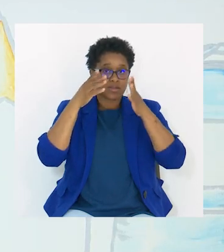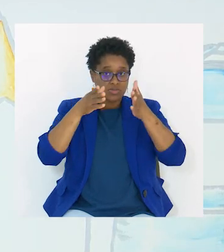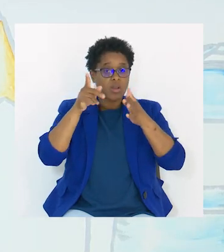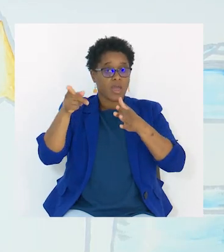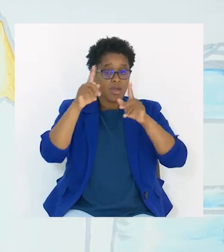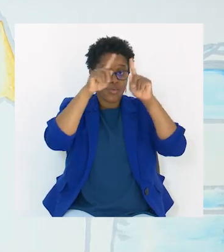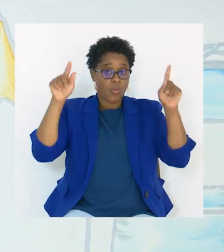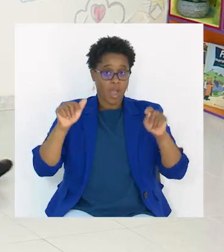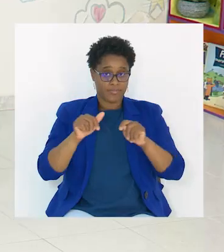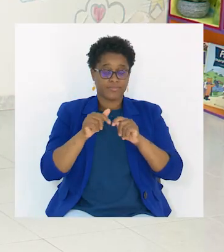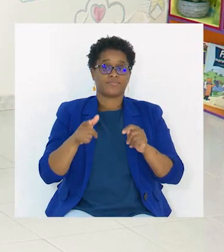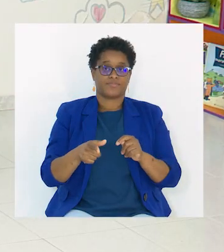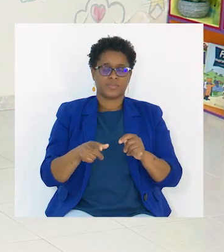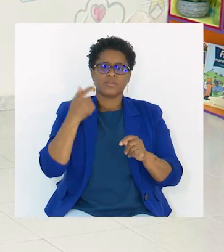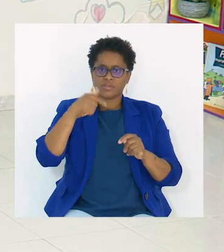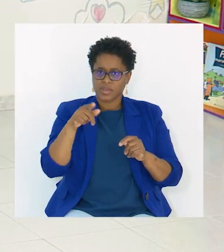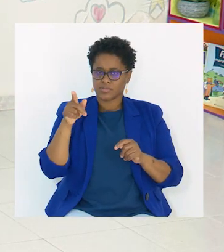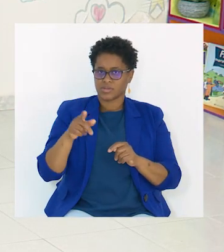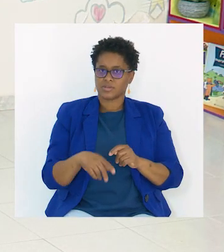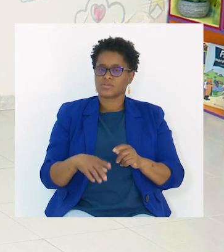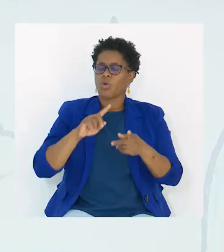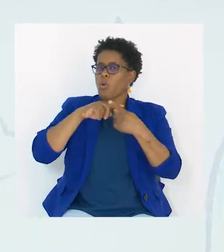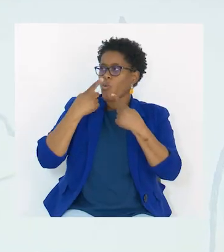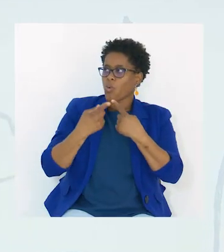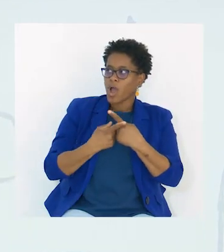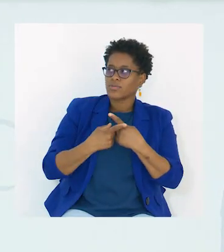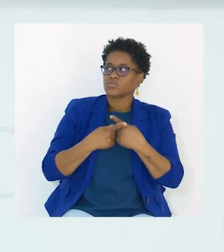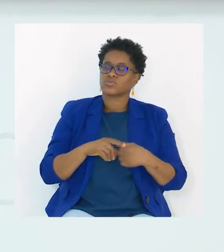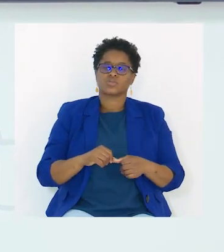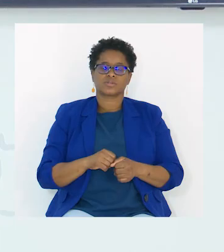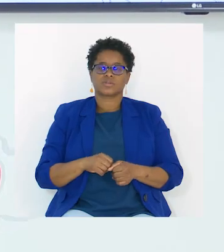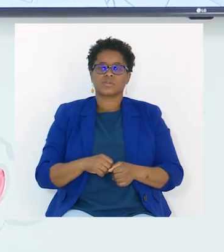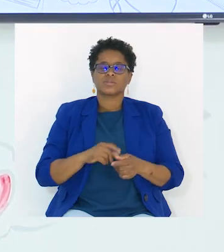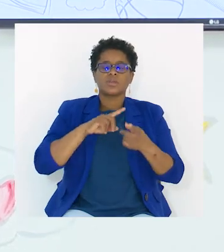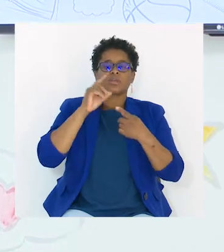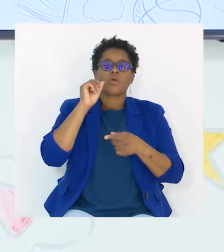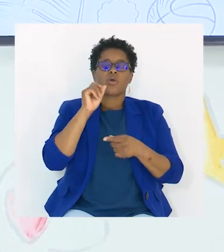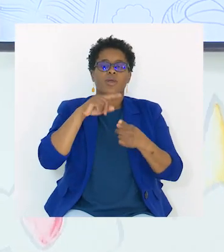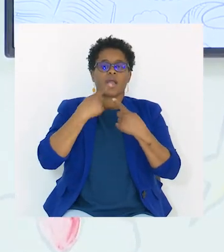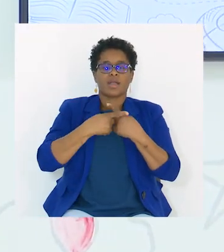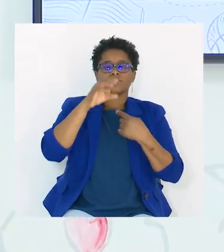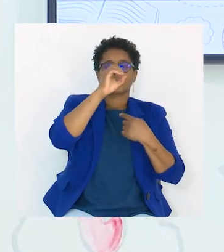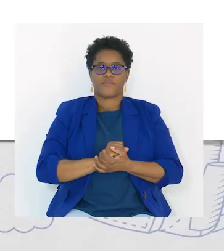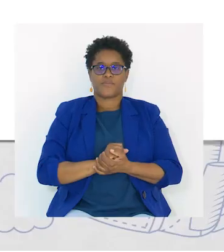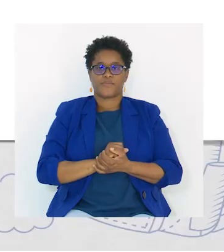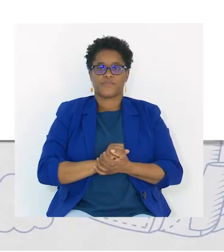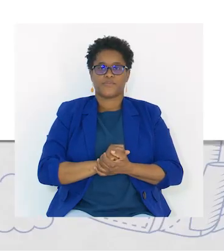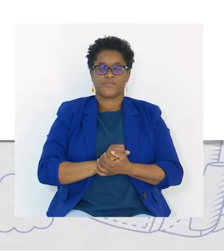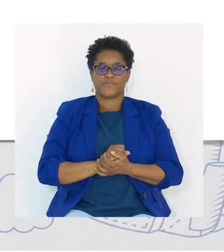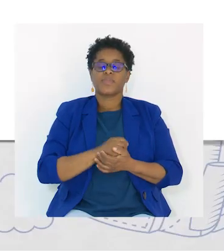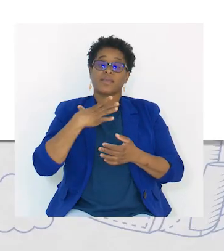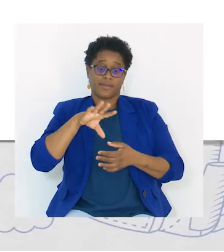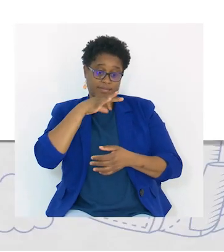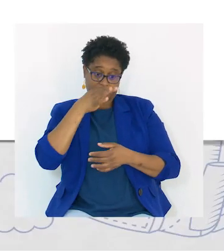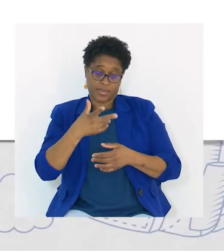quadro. Temos os anos que são chamados anos de 00. Quer